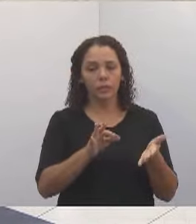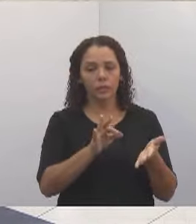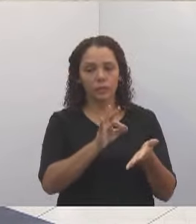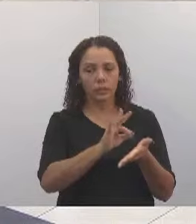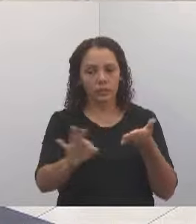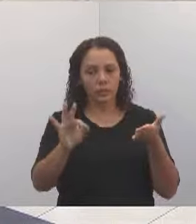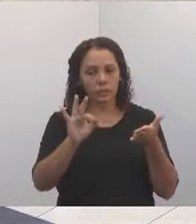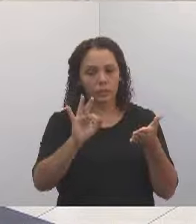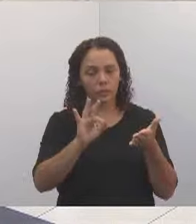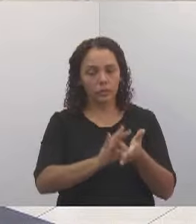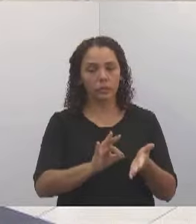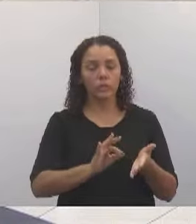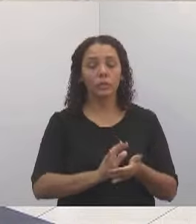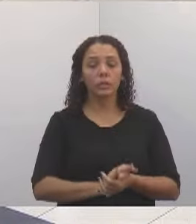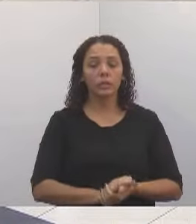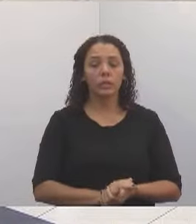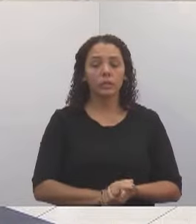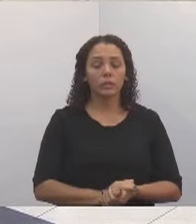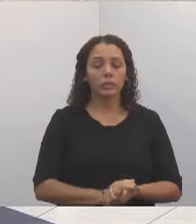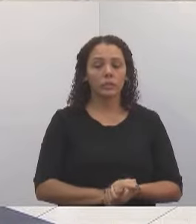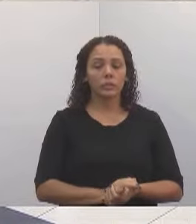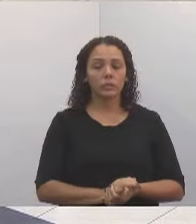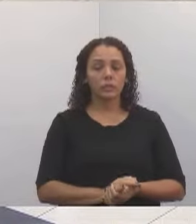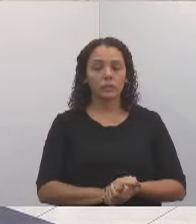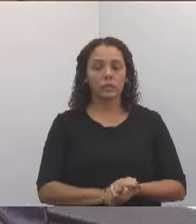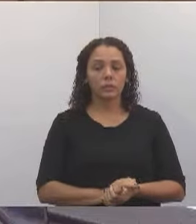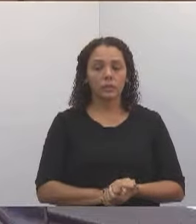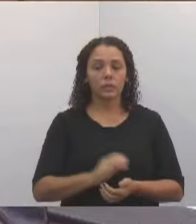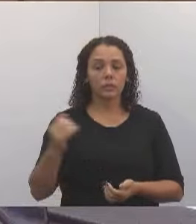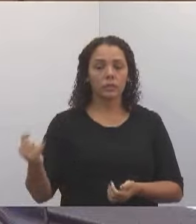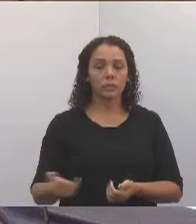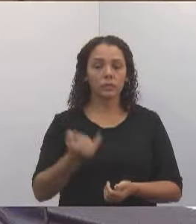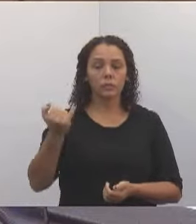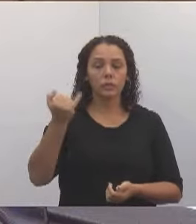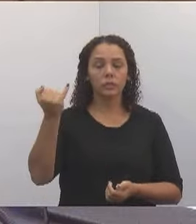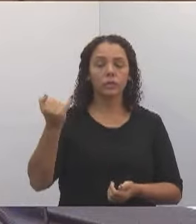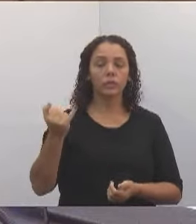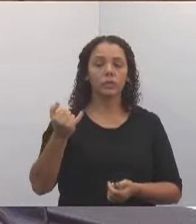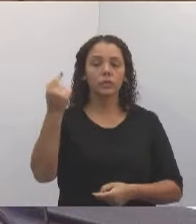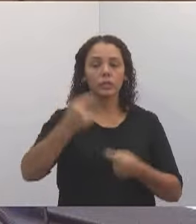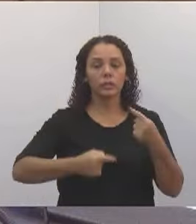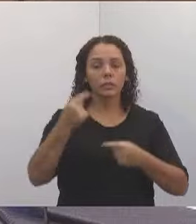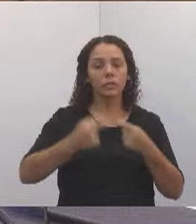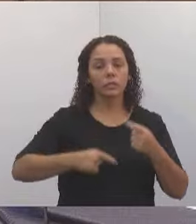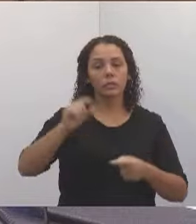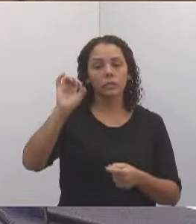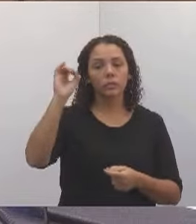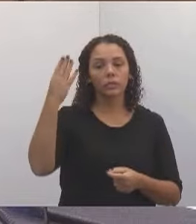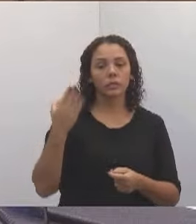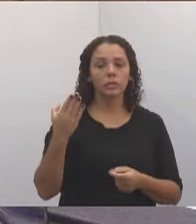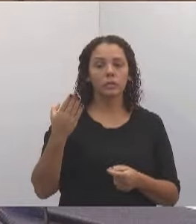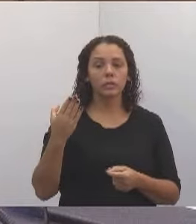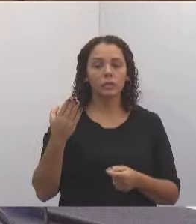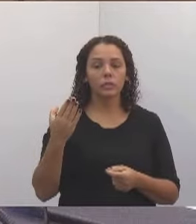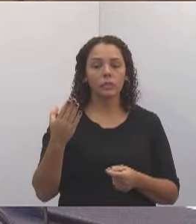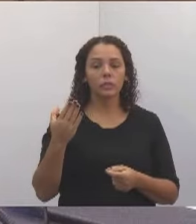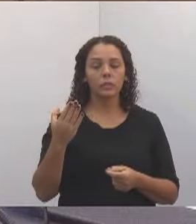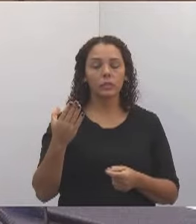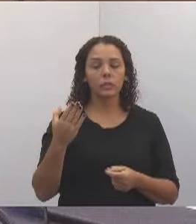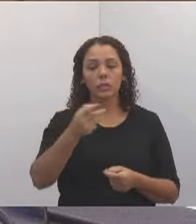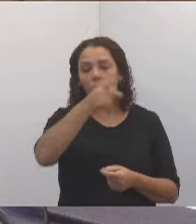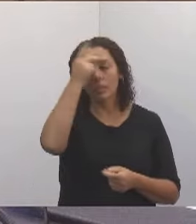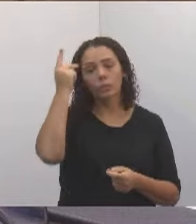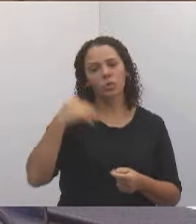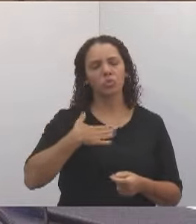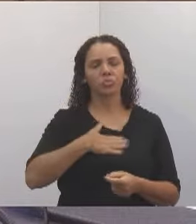nesse projeto, e é muito importante que essas discussões aconteçam para que aqueles que